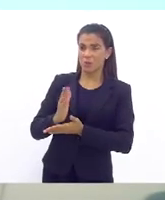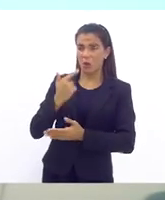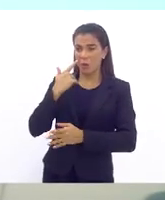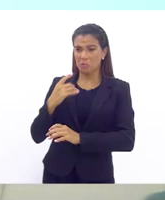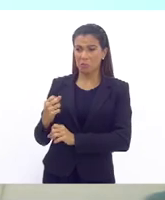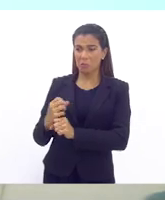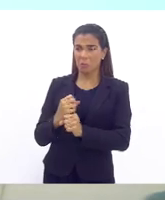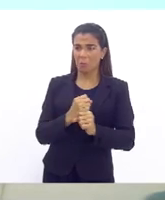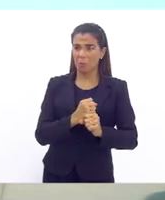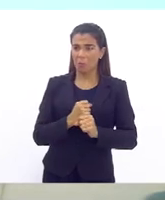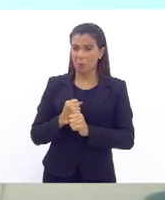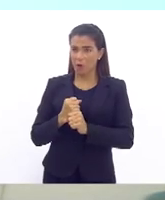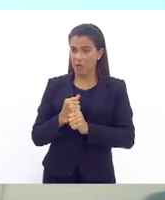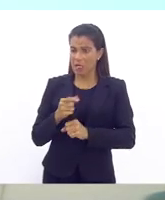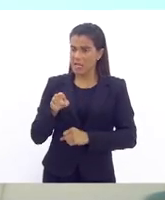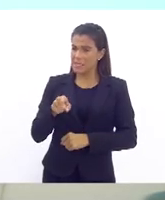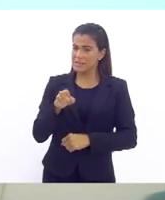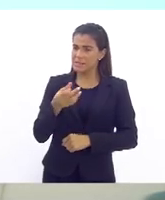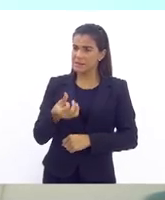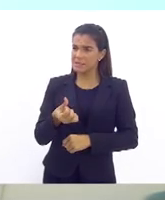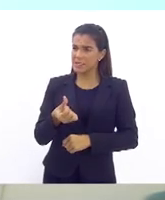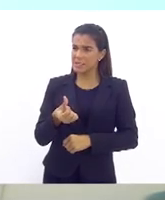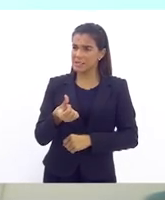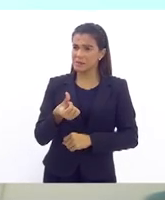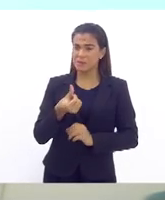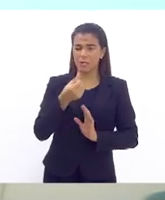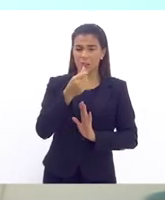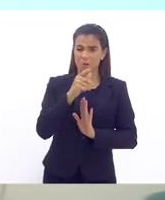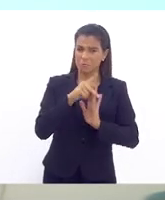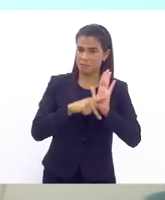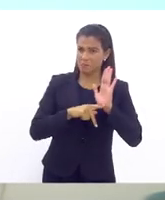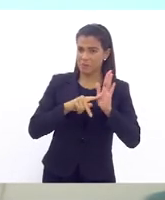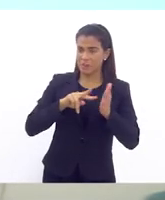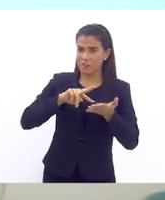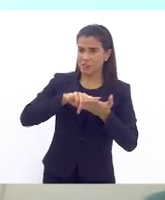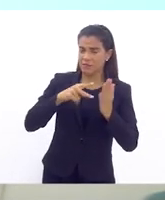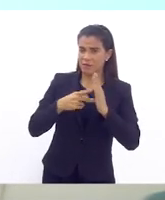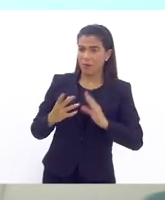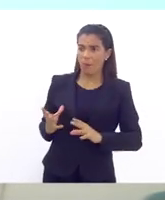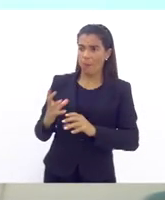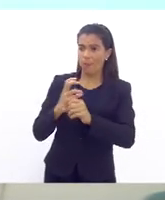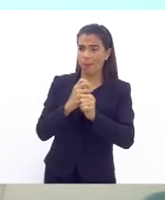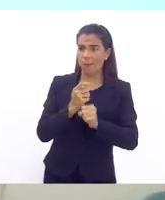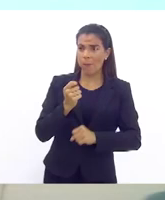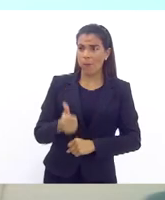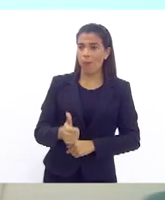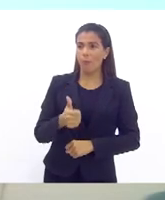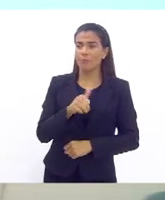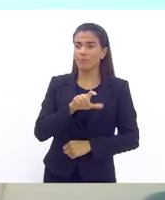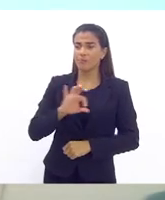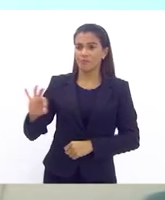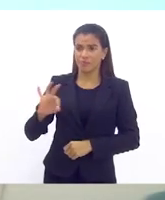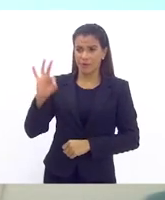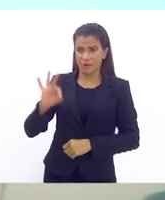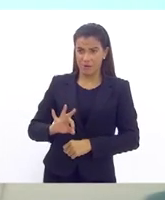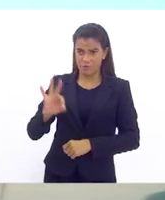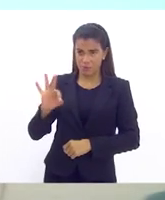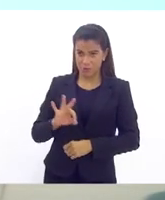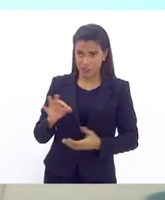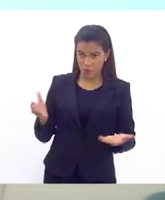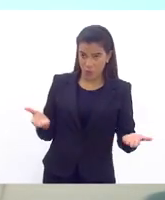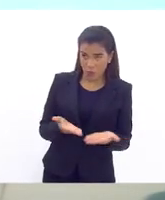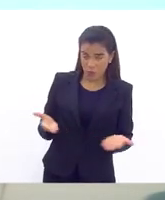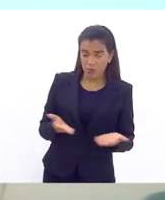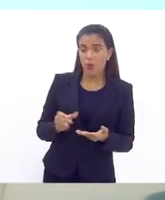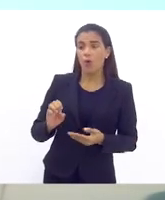mas esses seis projetos totalizaram então quase 100% do fecan hoje ou